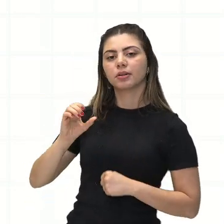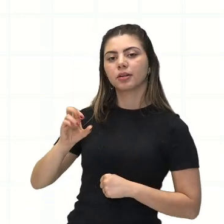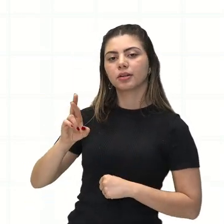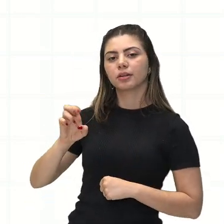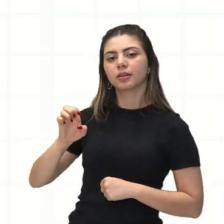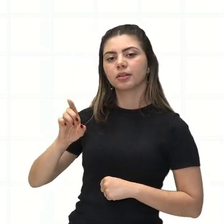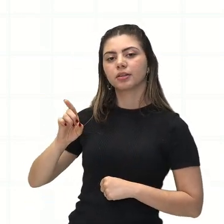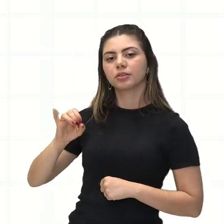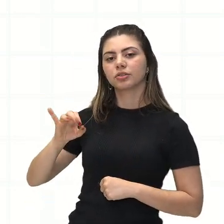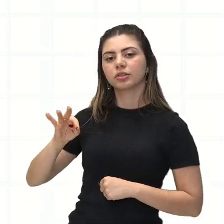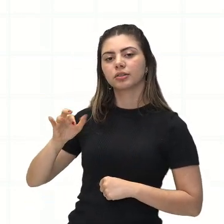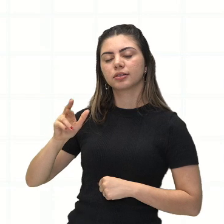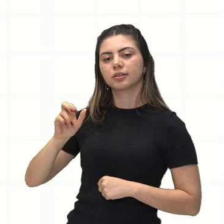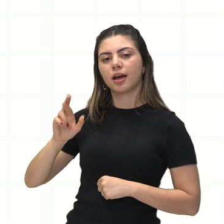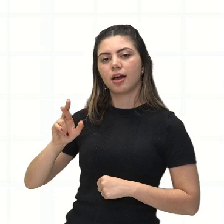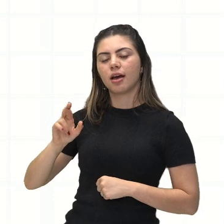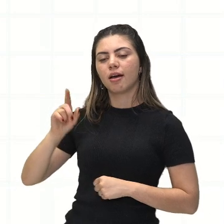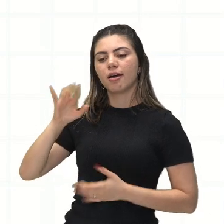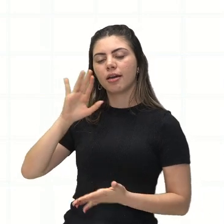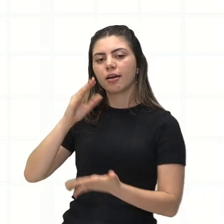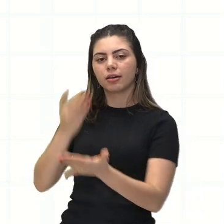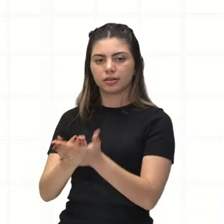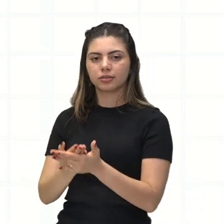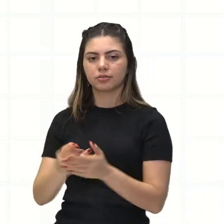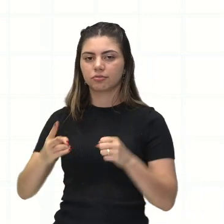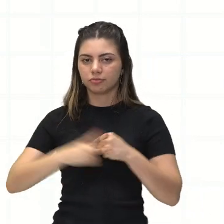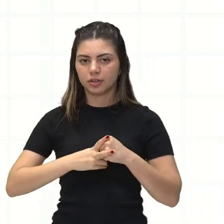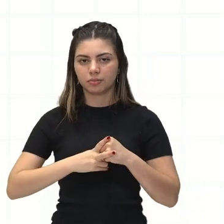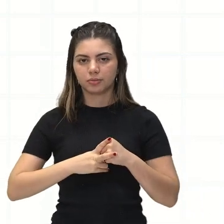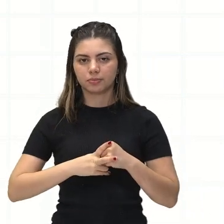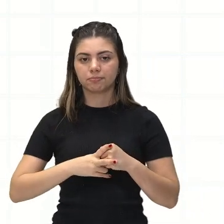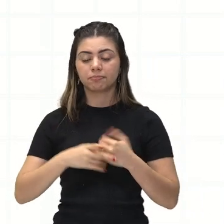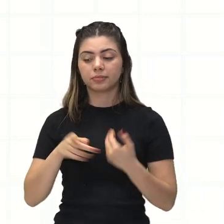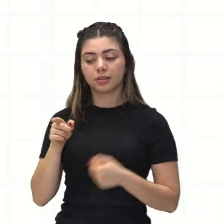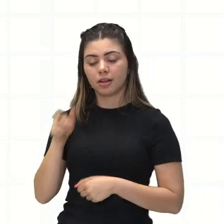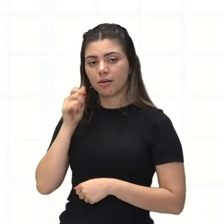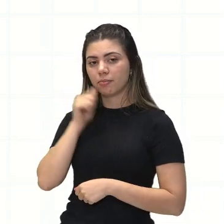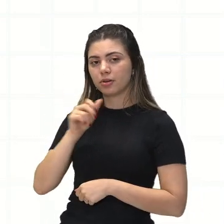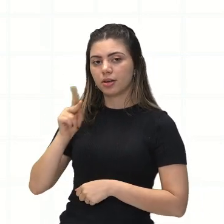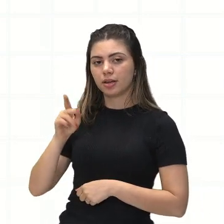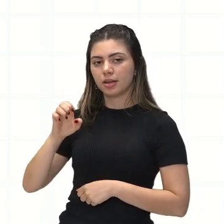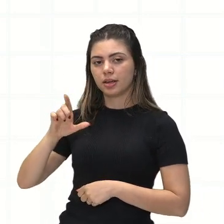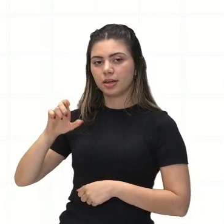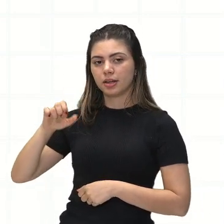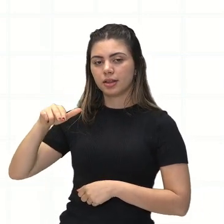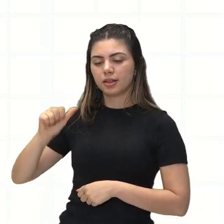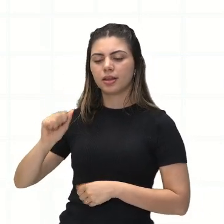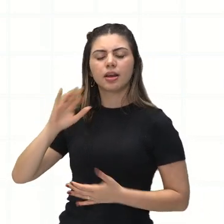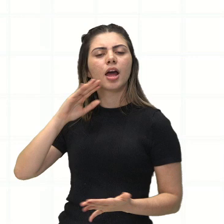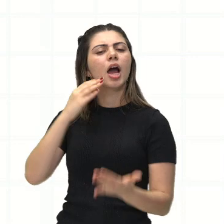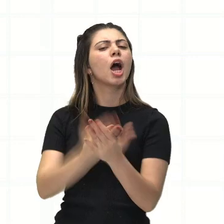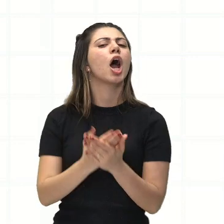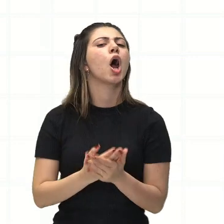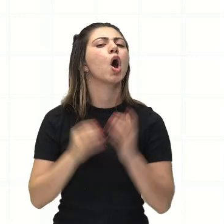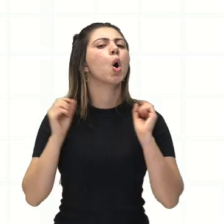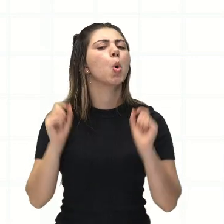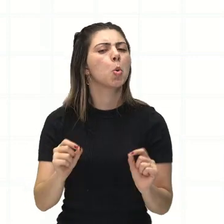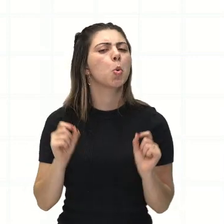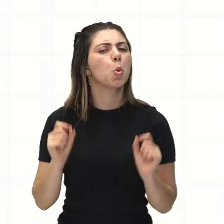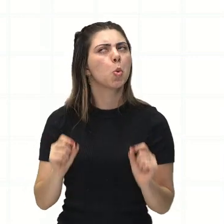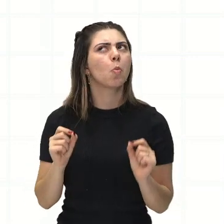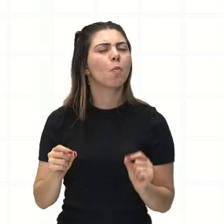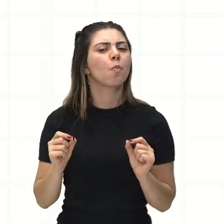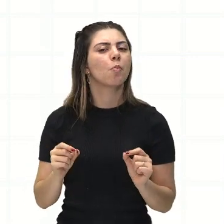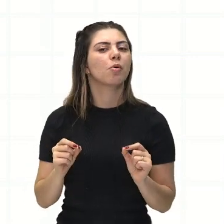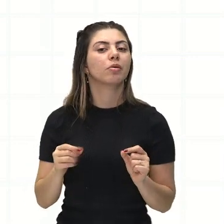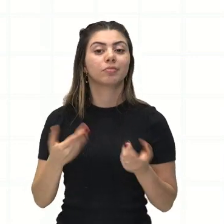acreditar. Encontrei o verbo acreditar. Helena acredita. Acredita em que?